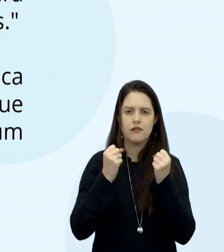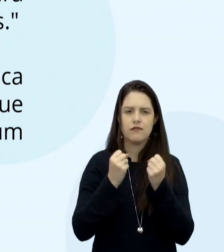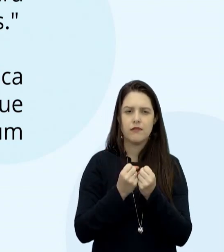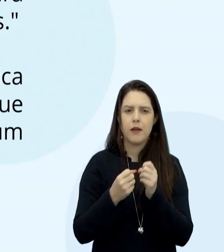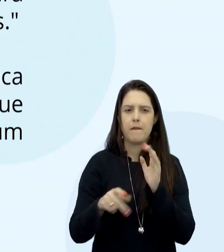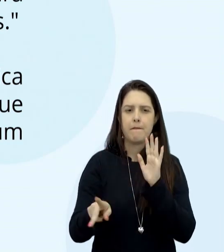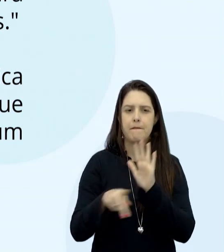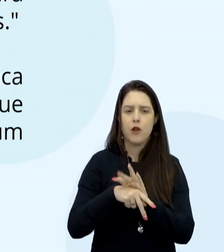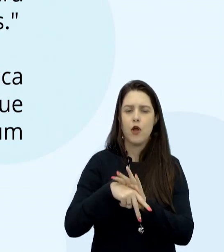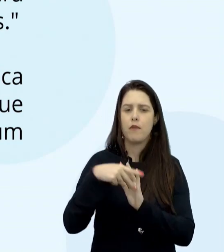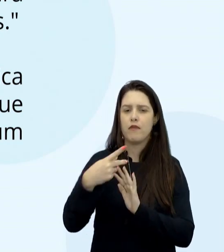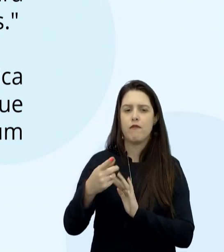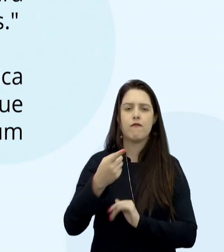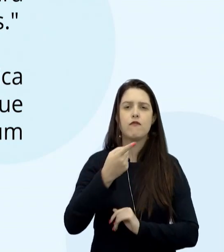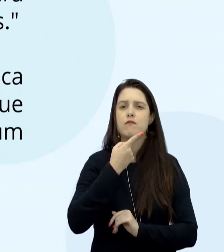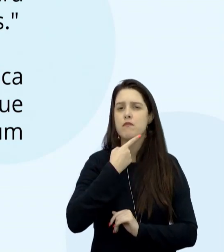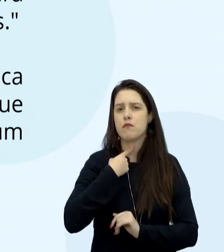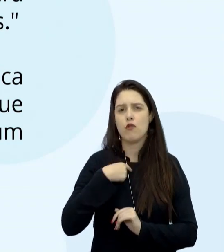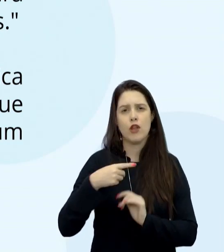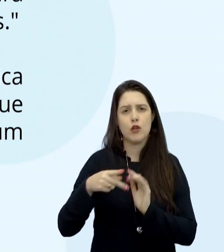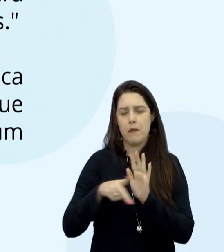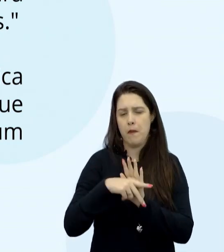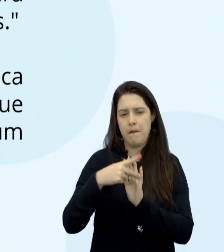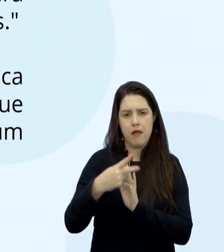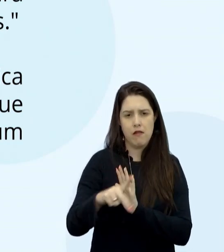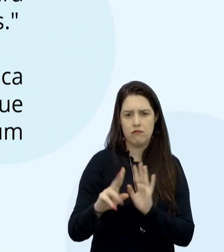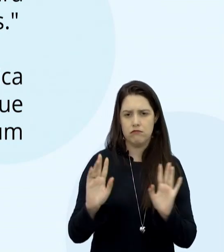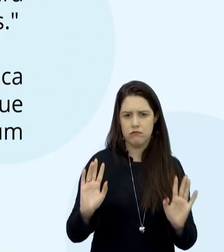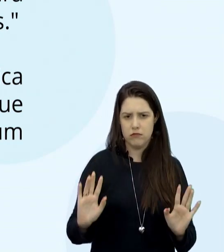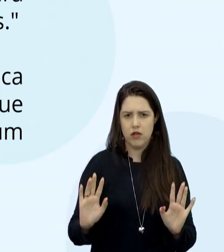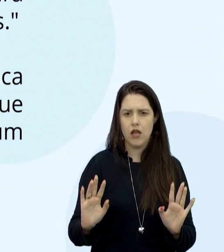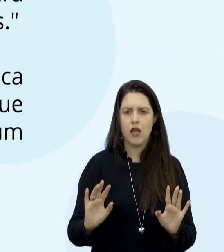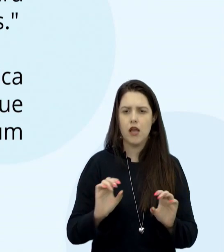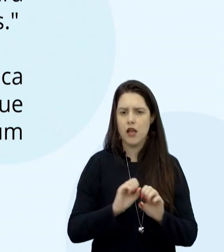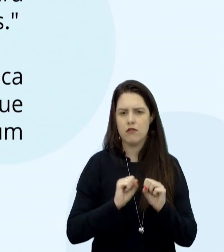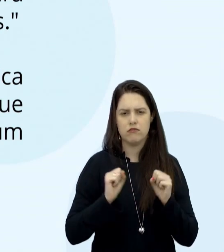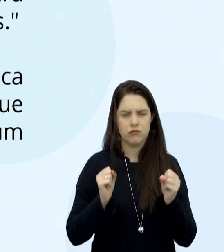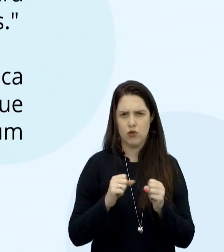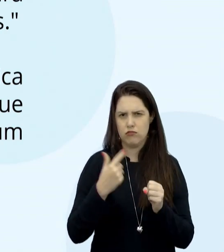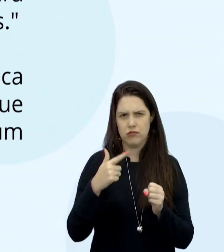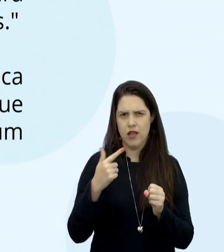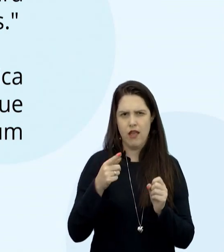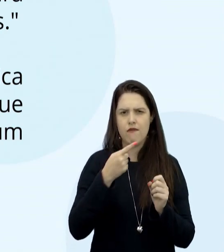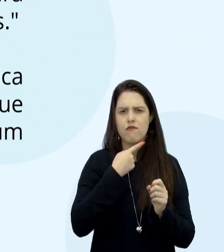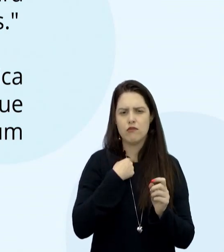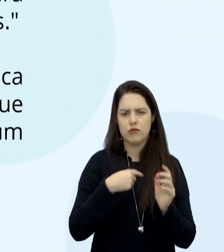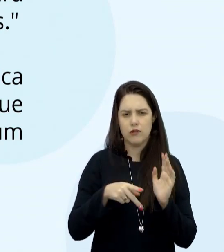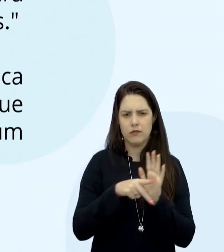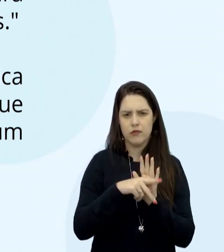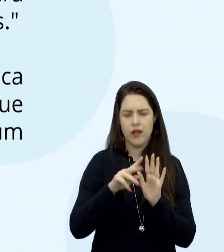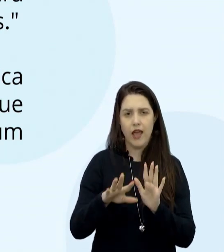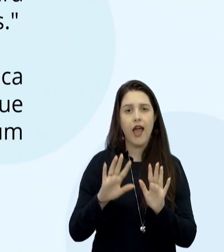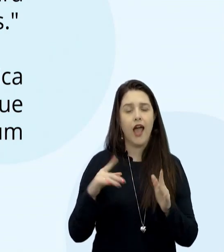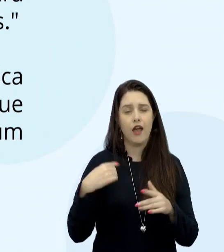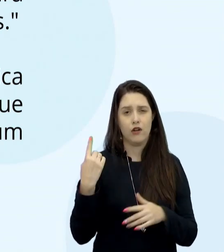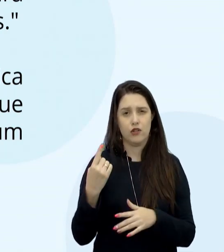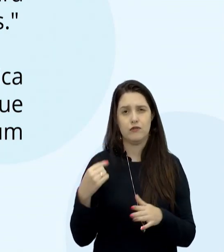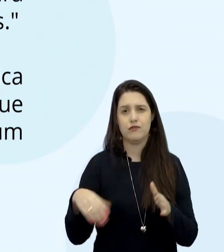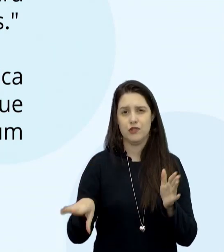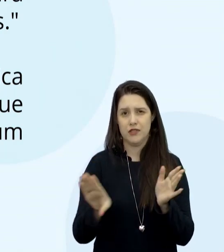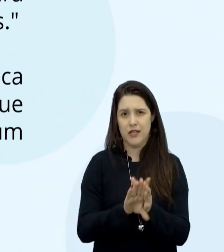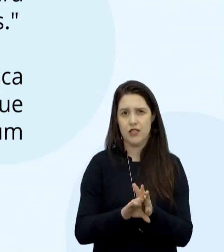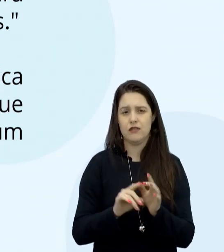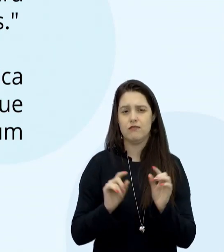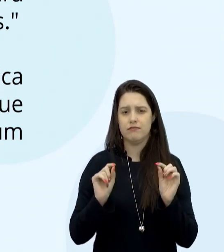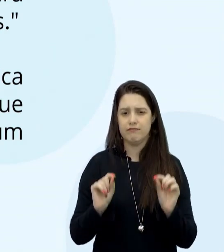agência própria ou tem vontade própria. O sistema não tem vontade própria. Não, né? ainda não chegamos nesse ponto da